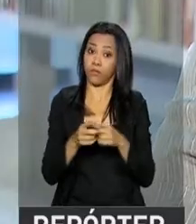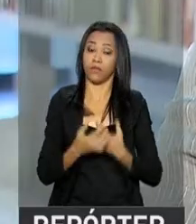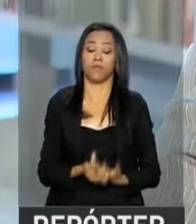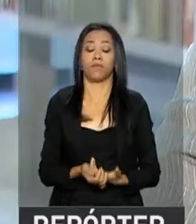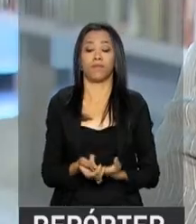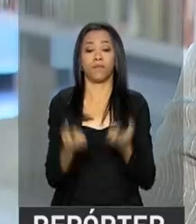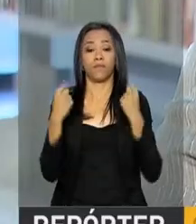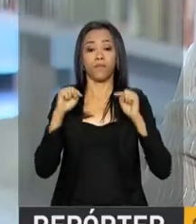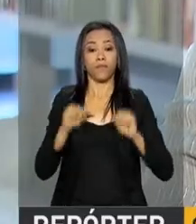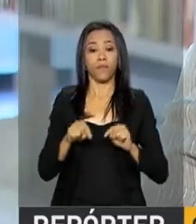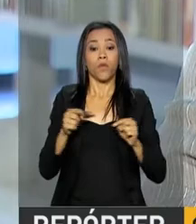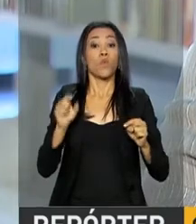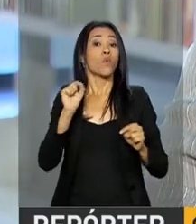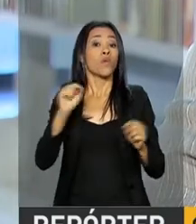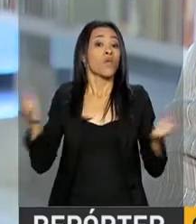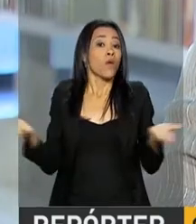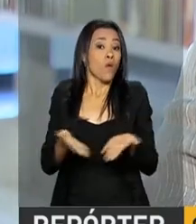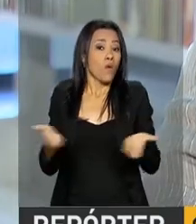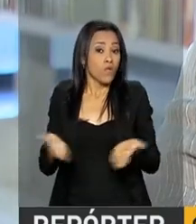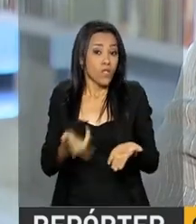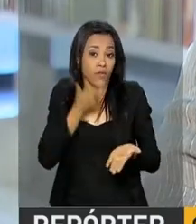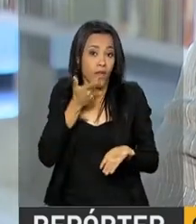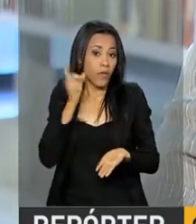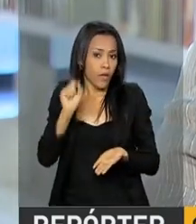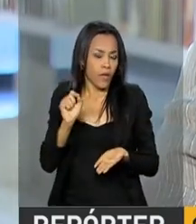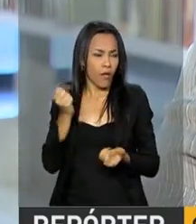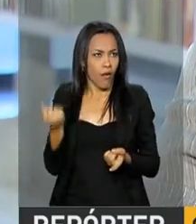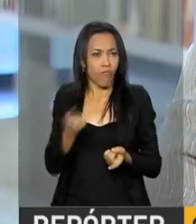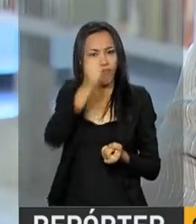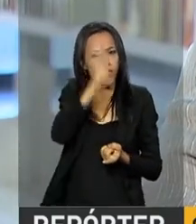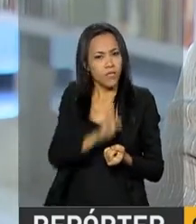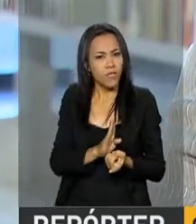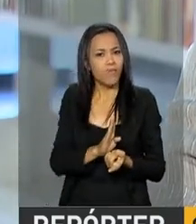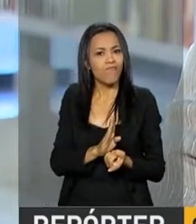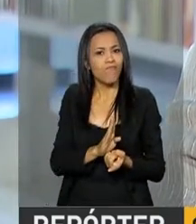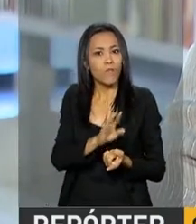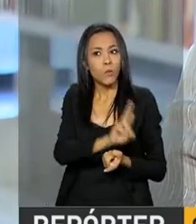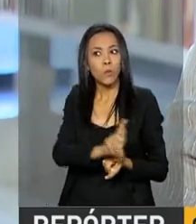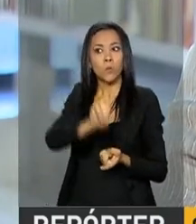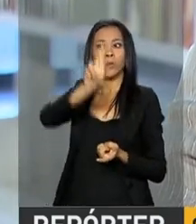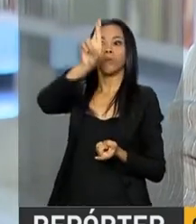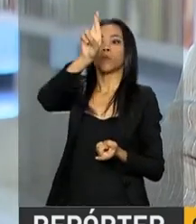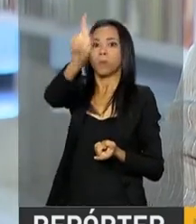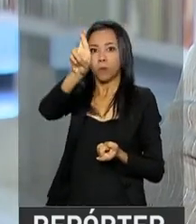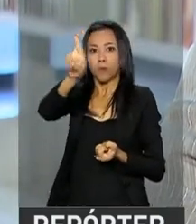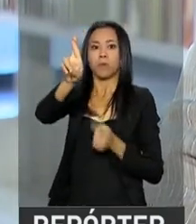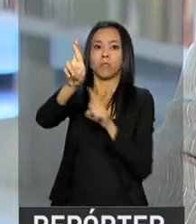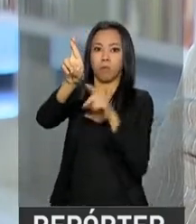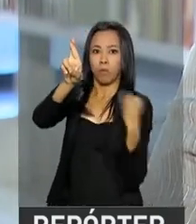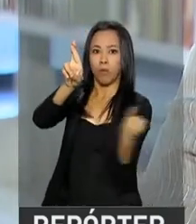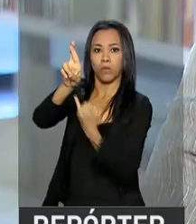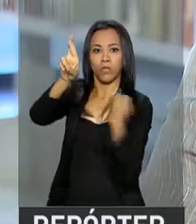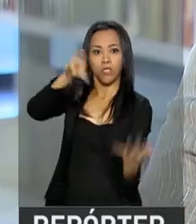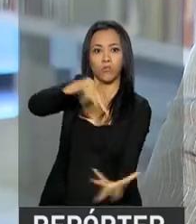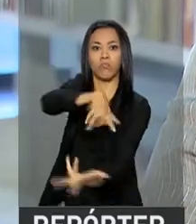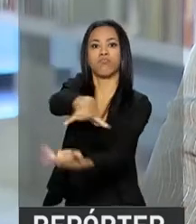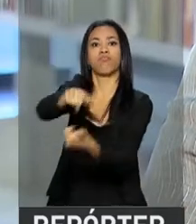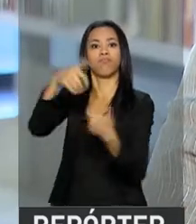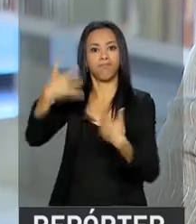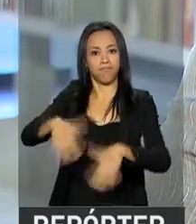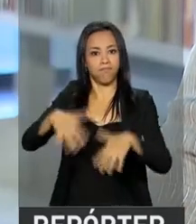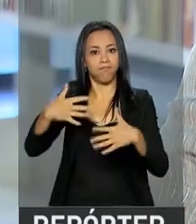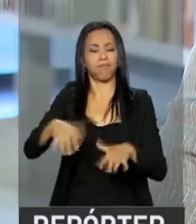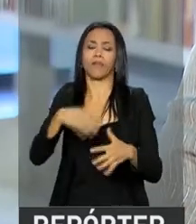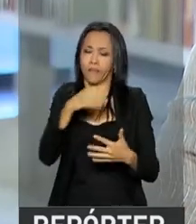que hoje se tenta construir e dizer é, olha, o Brasil é um ator relevante no sistema internacional, o Brasil passa sim por